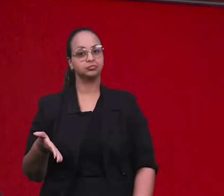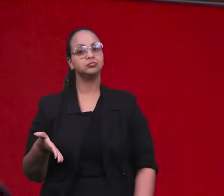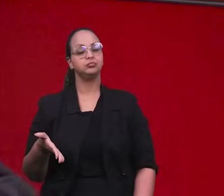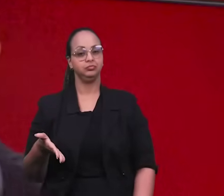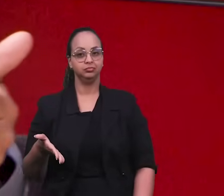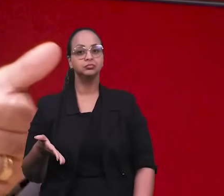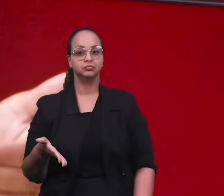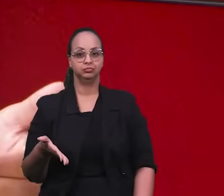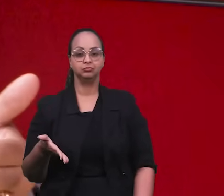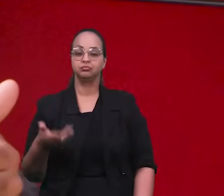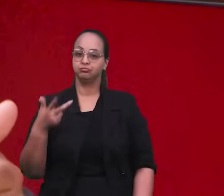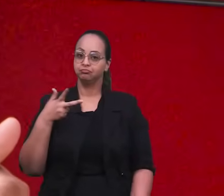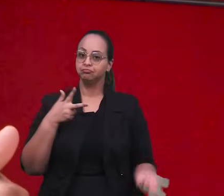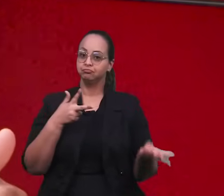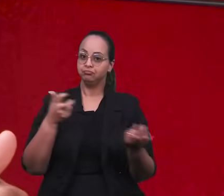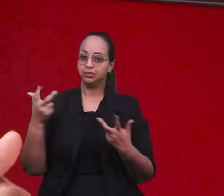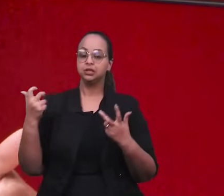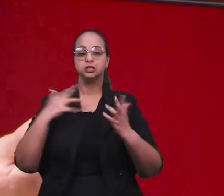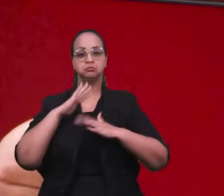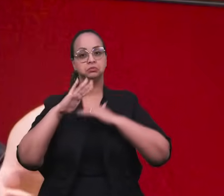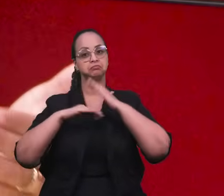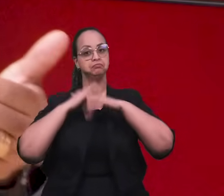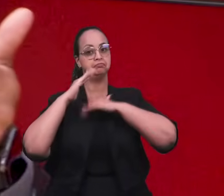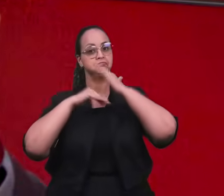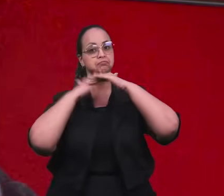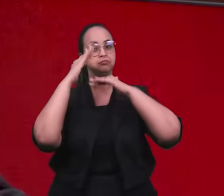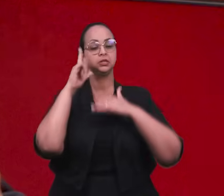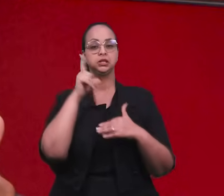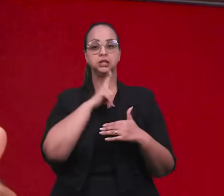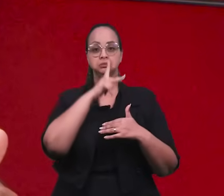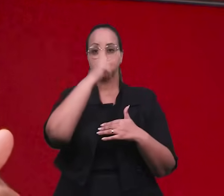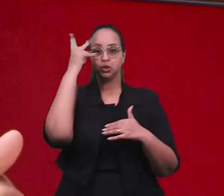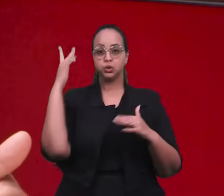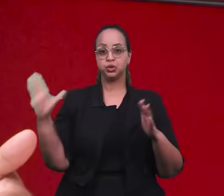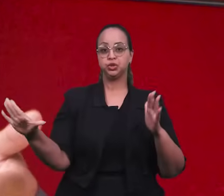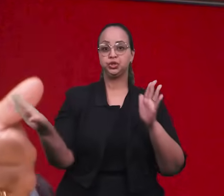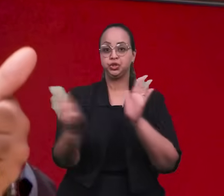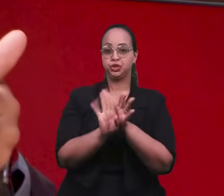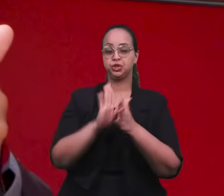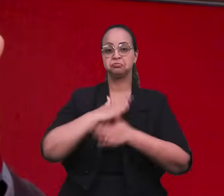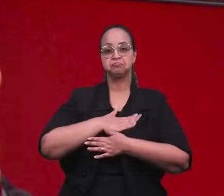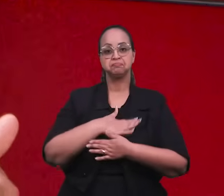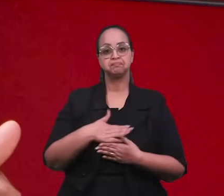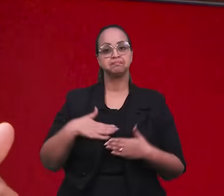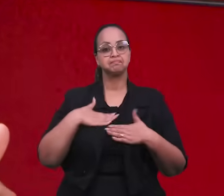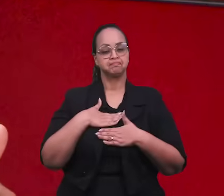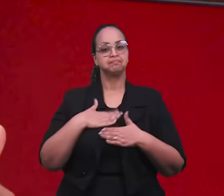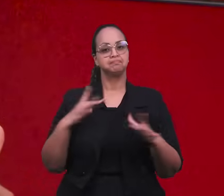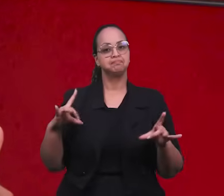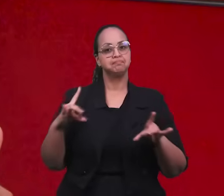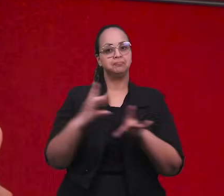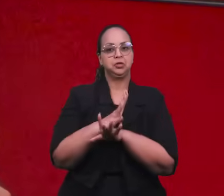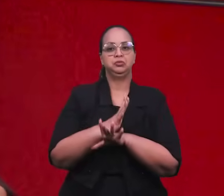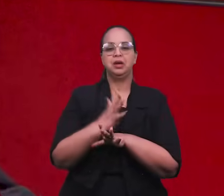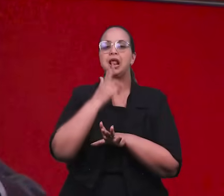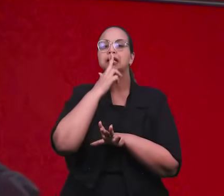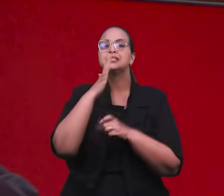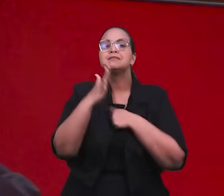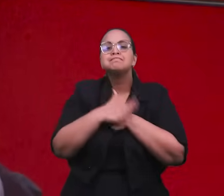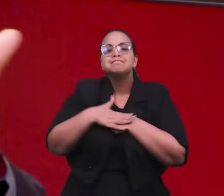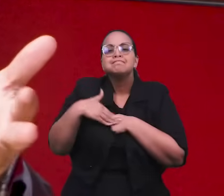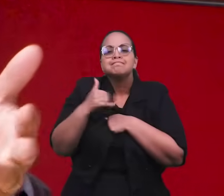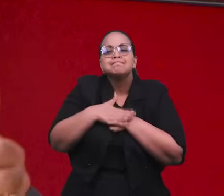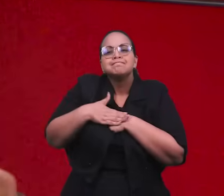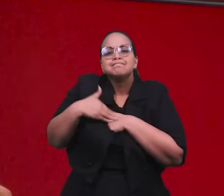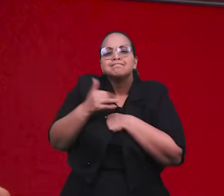já avança grandes passos, né, para aquela pessoa que está chegando se sentir ambientada dentro daquele ambiente religioso, que às